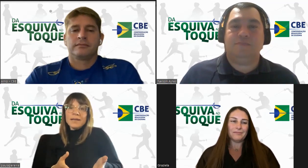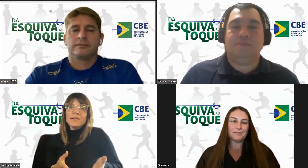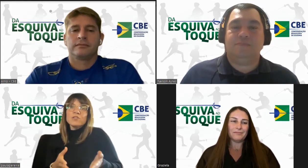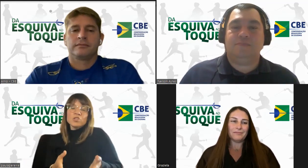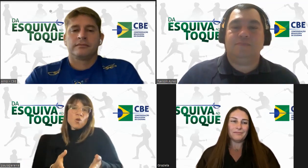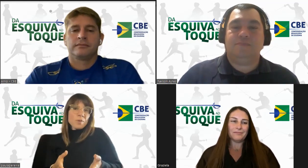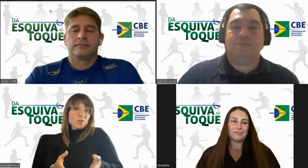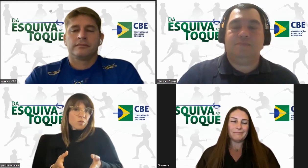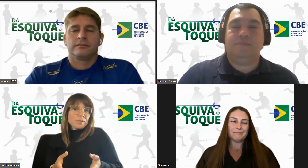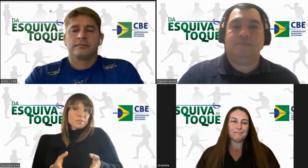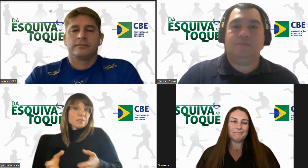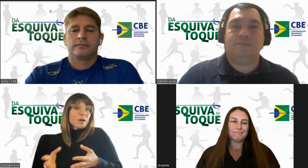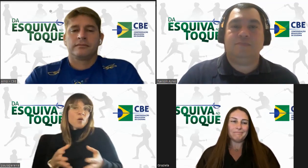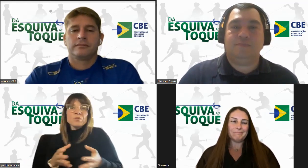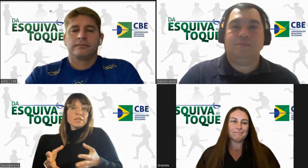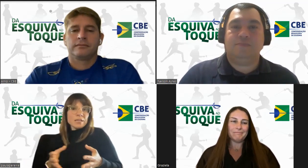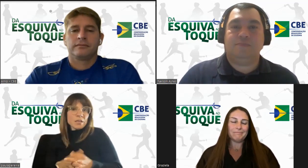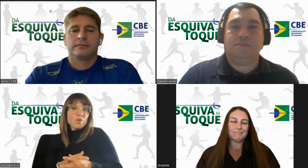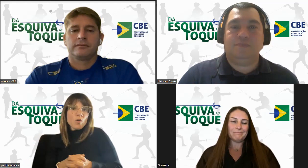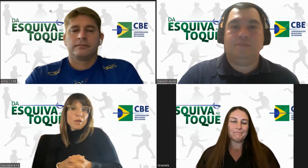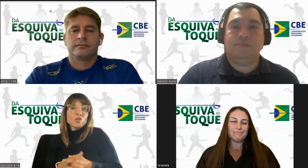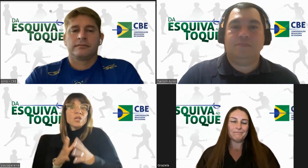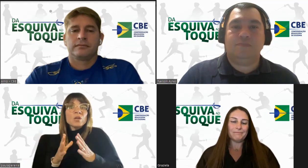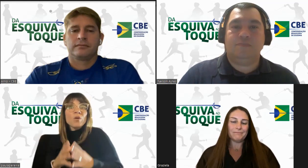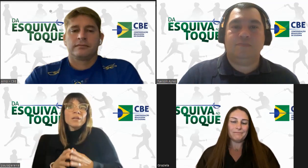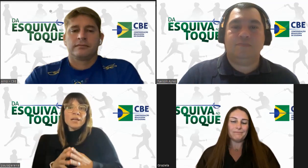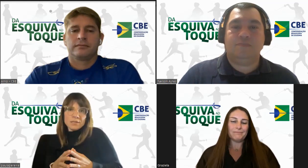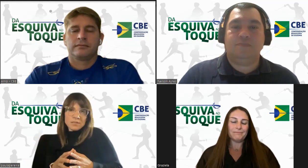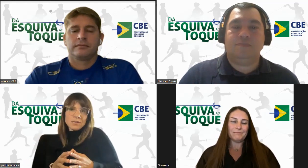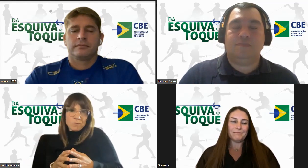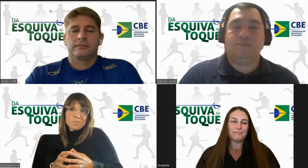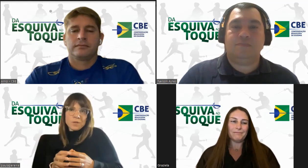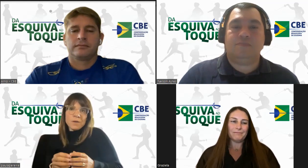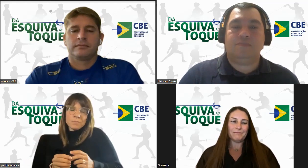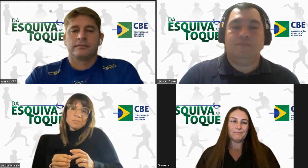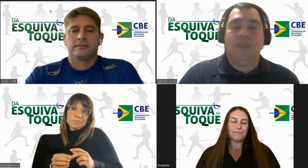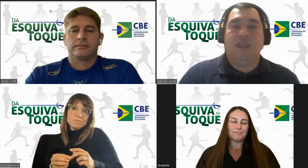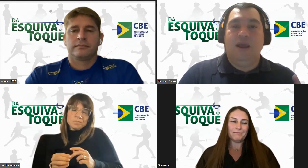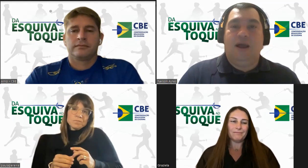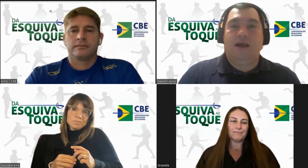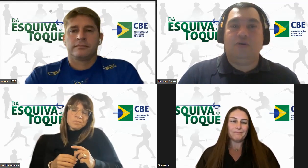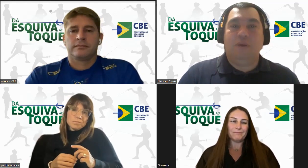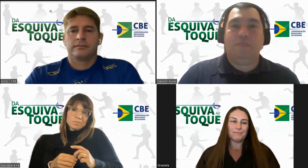né de competições então é conciliação realmente e organização